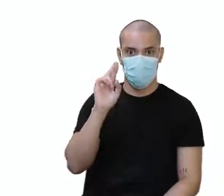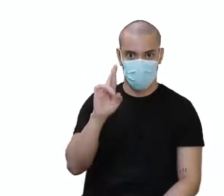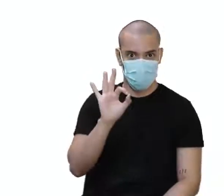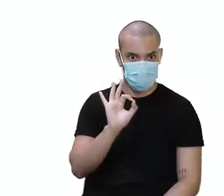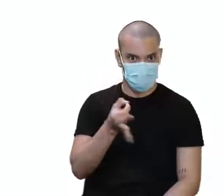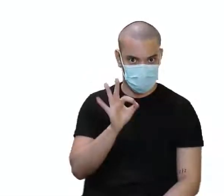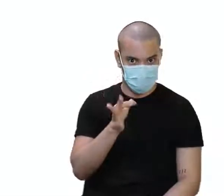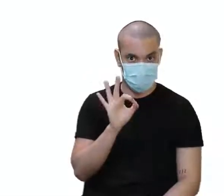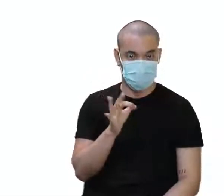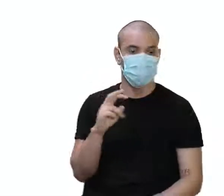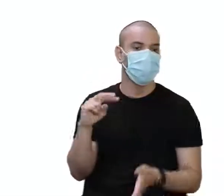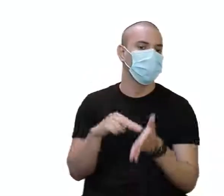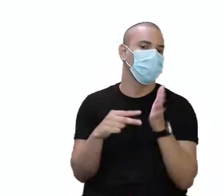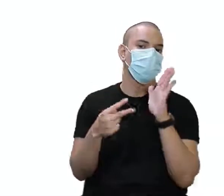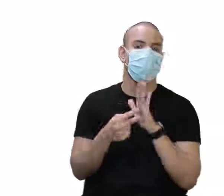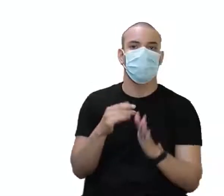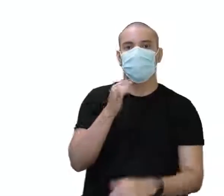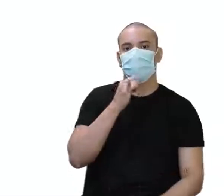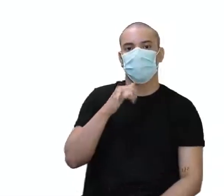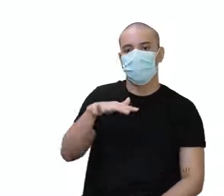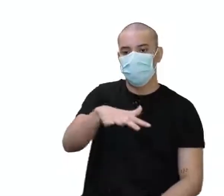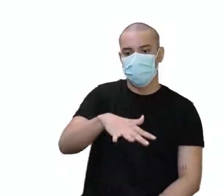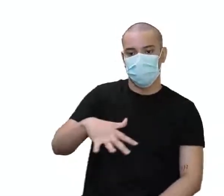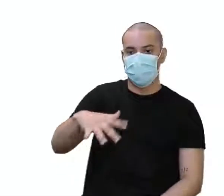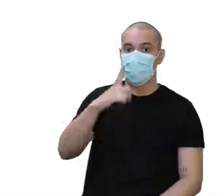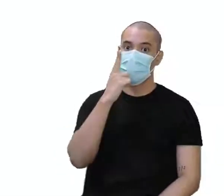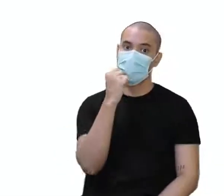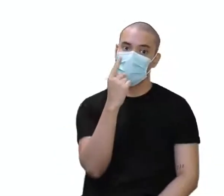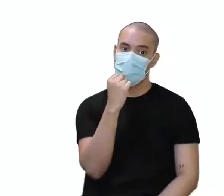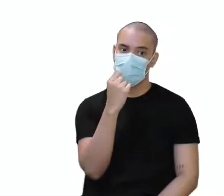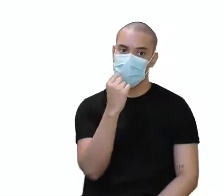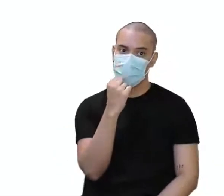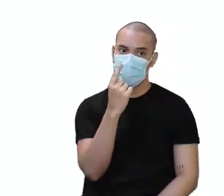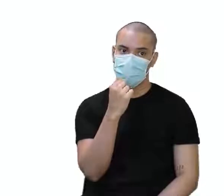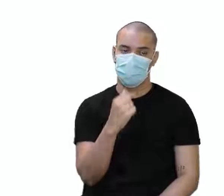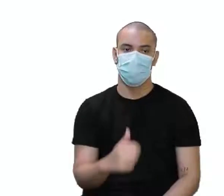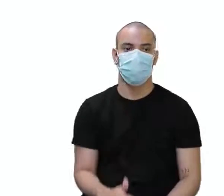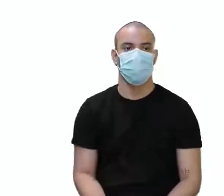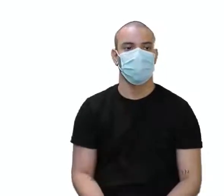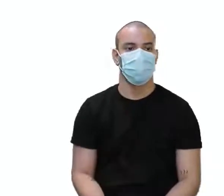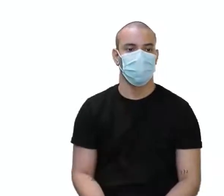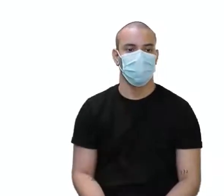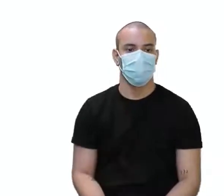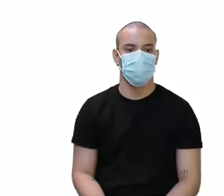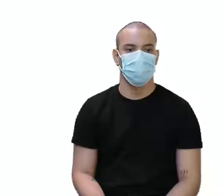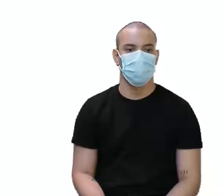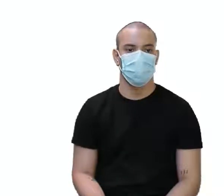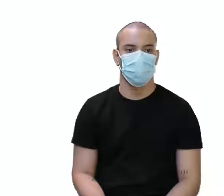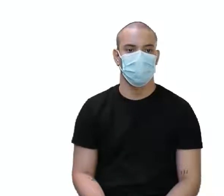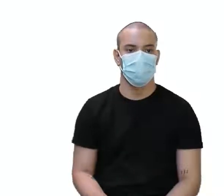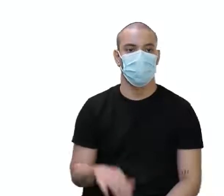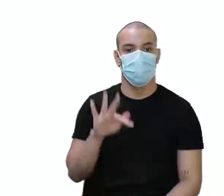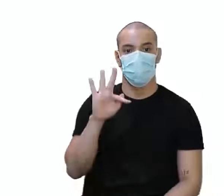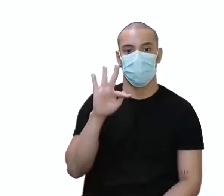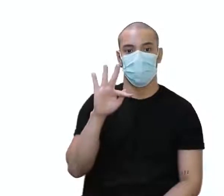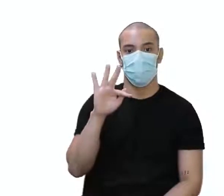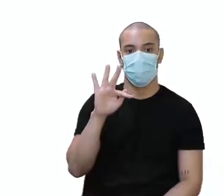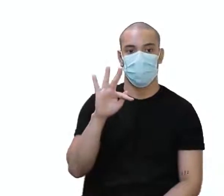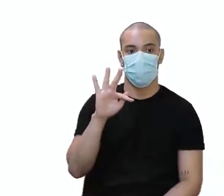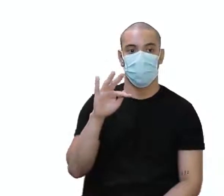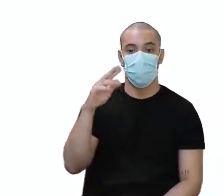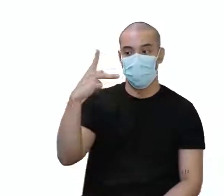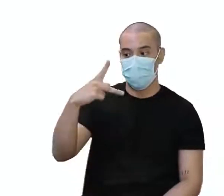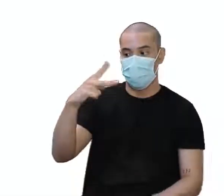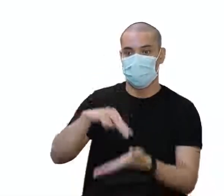vamos dizer que seja do ambiente aquático, né? Vamos então para um fitoplâncton. Então esse pezinho é